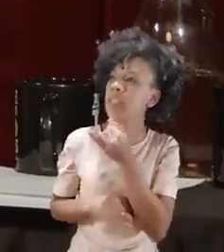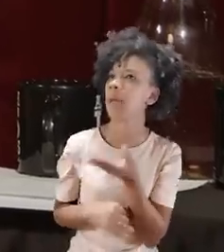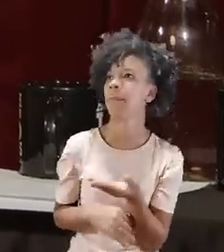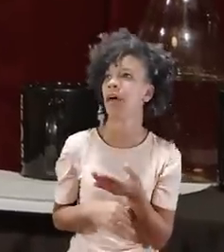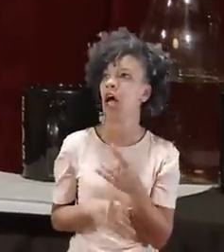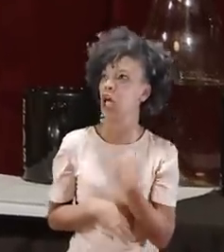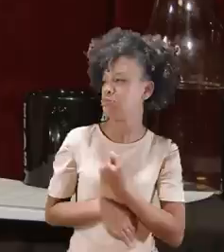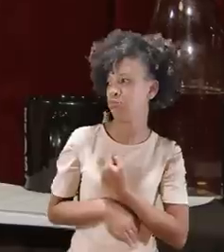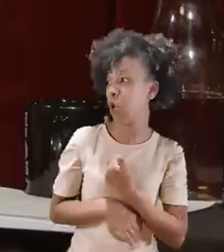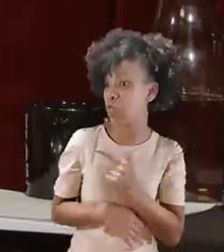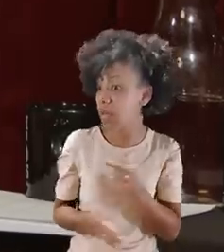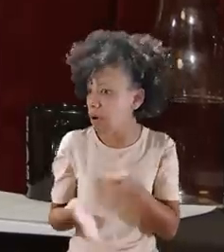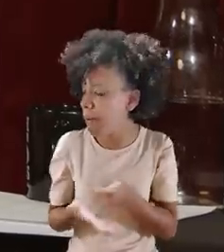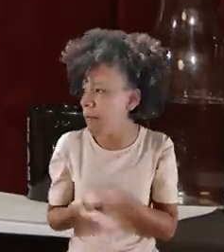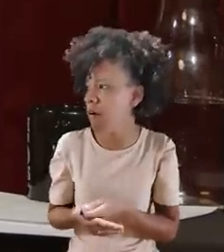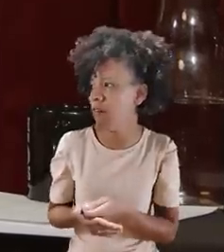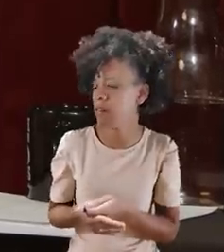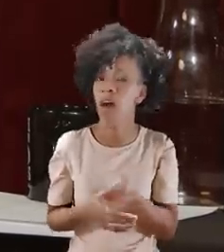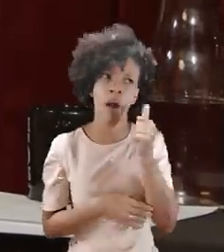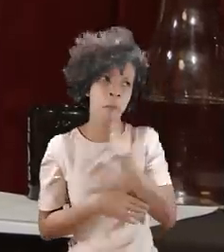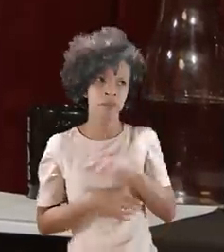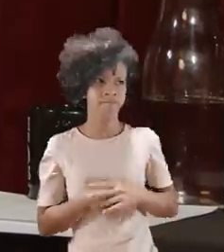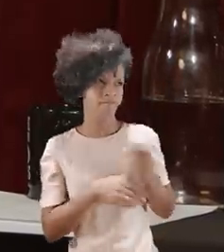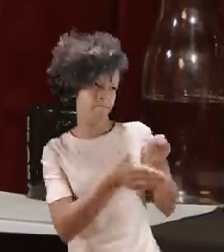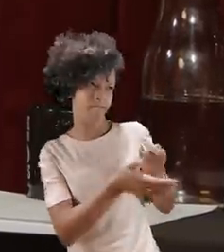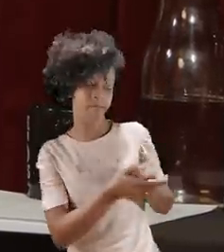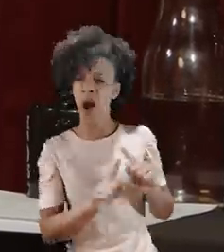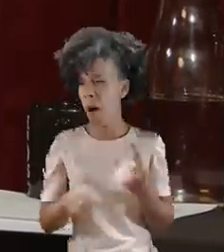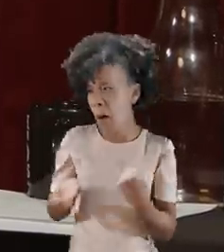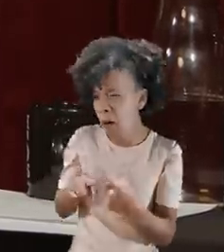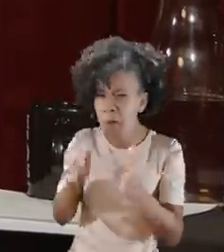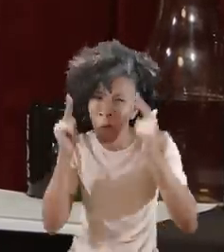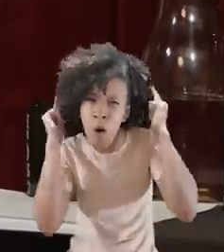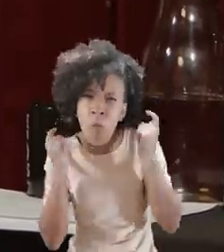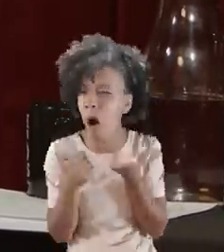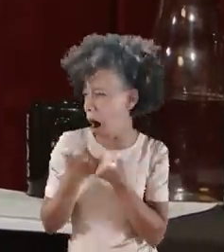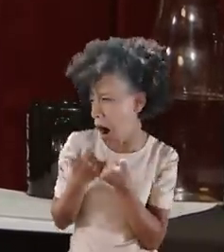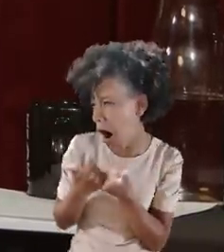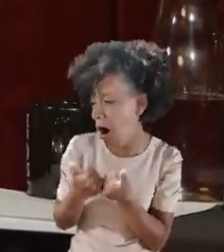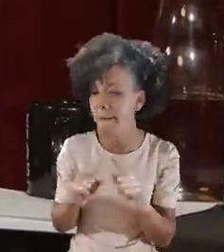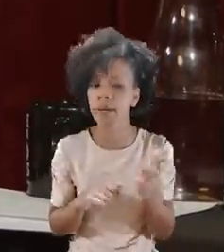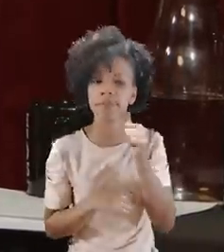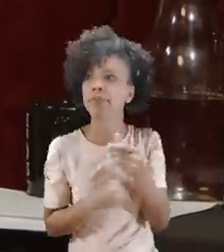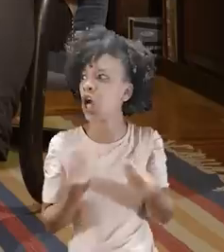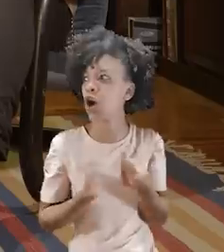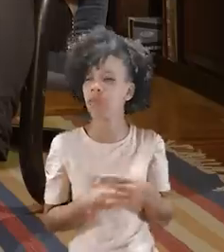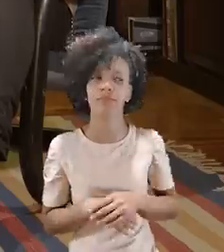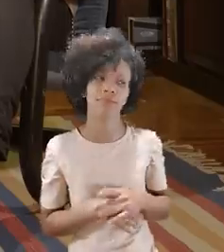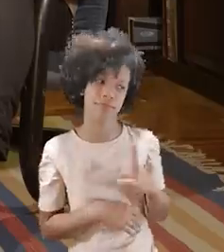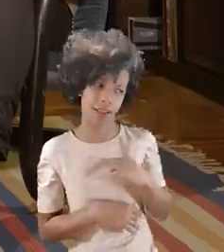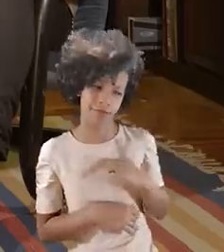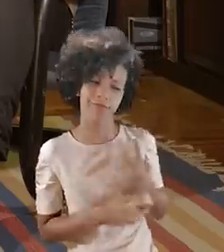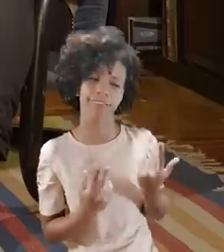a gente não tem a cobrança que a mulher tem que a gente raspa o cabelo tá de boa e a mulher como é que funciona